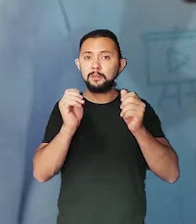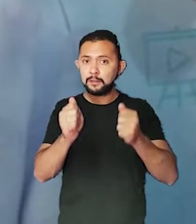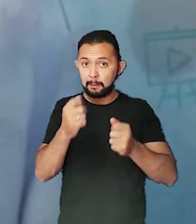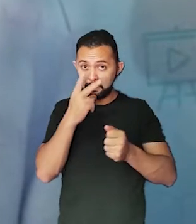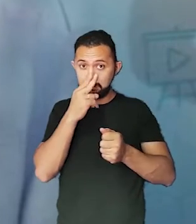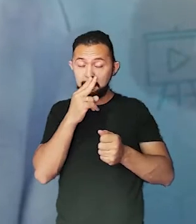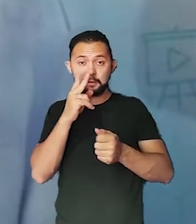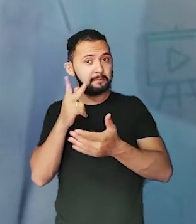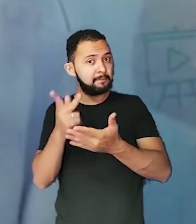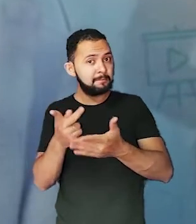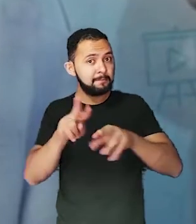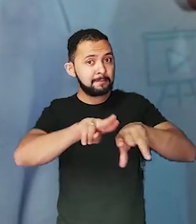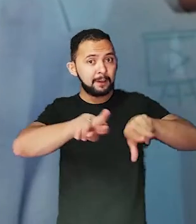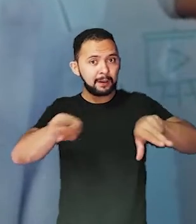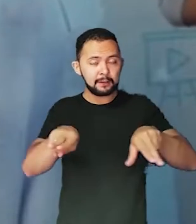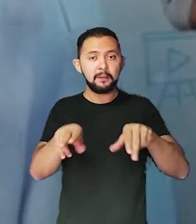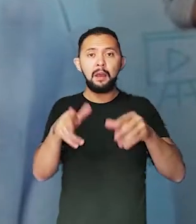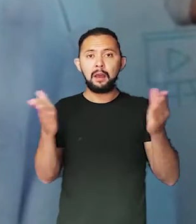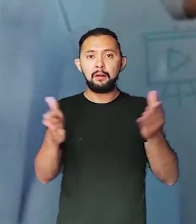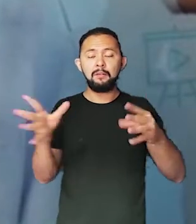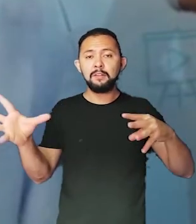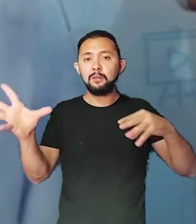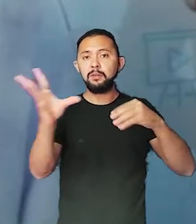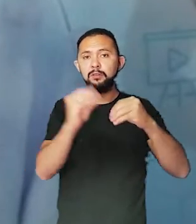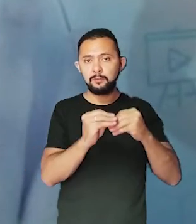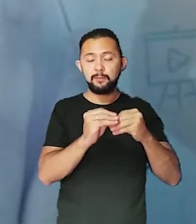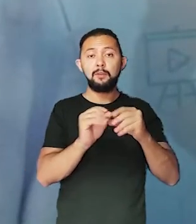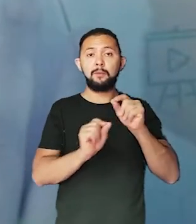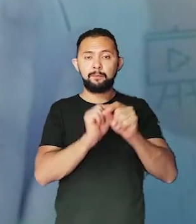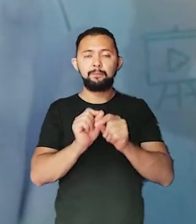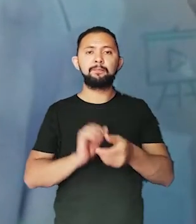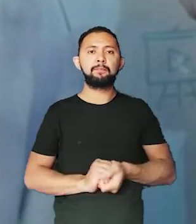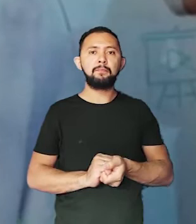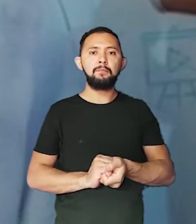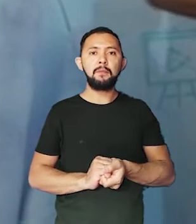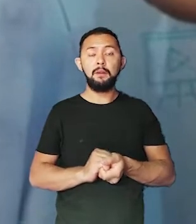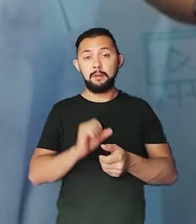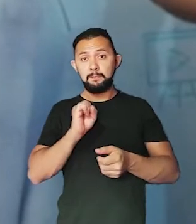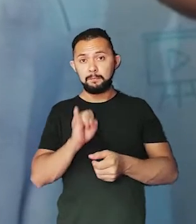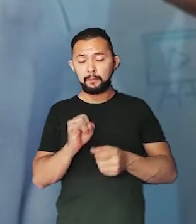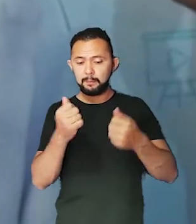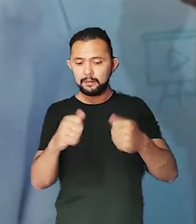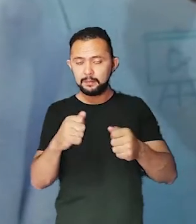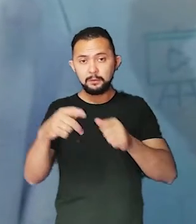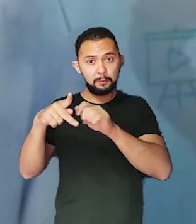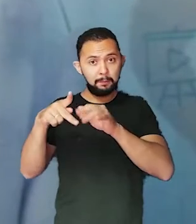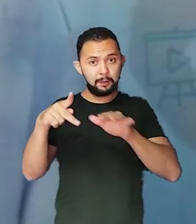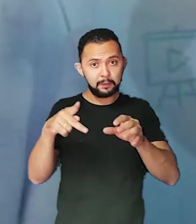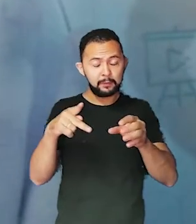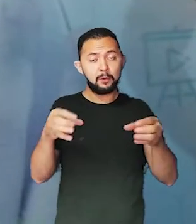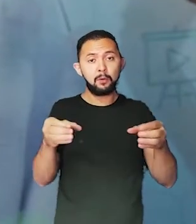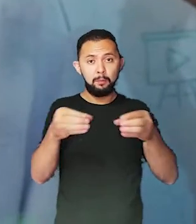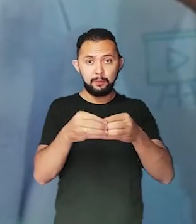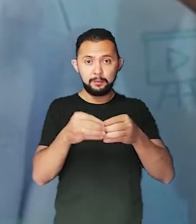aqui. Então, vamos resumir tudo que a gente já viu aqui. Nós vimos que, para ser um período composto, nós precisamos de dois